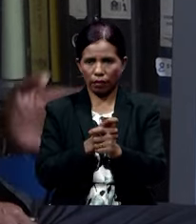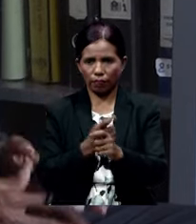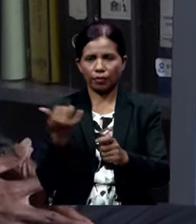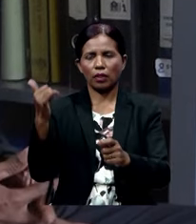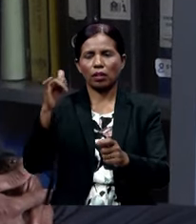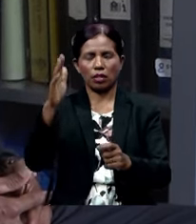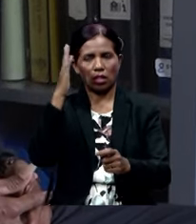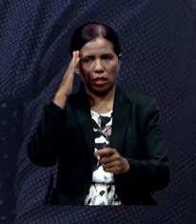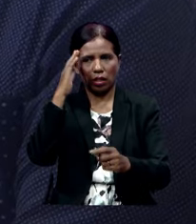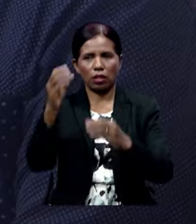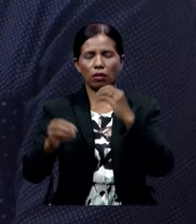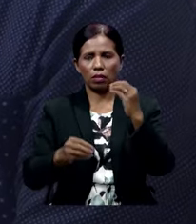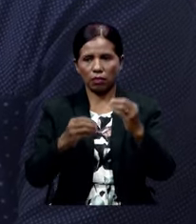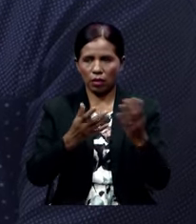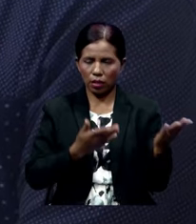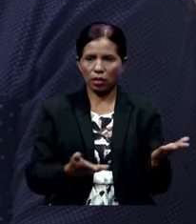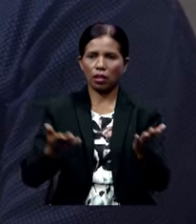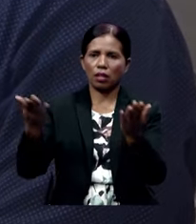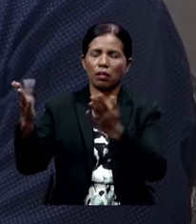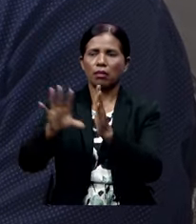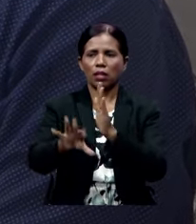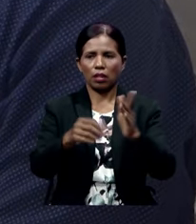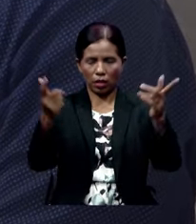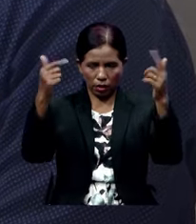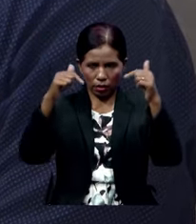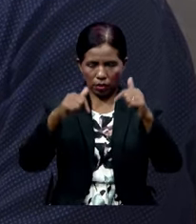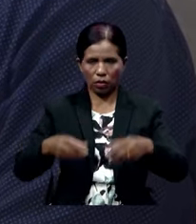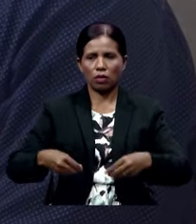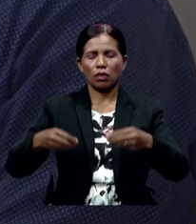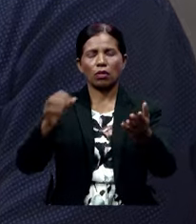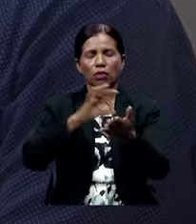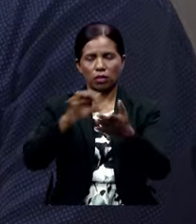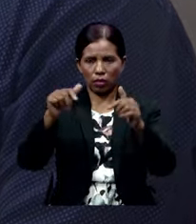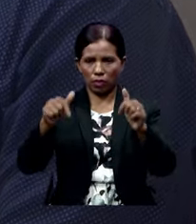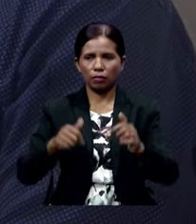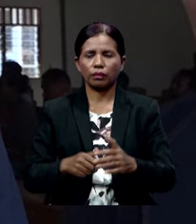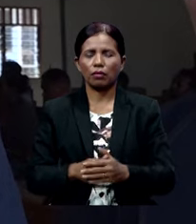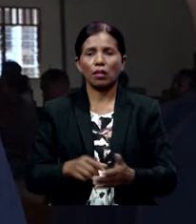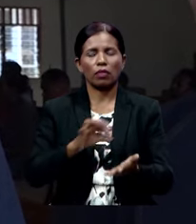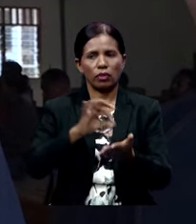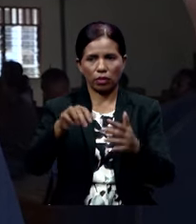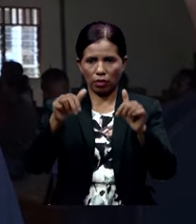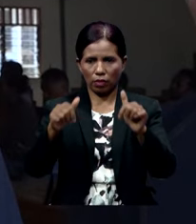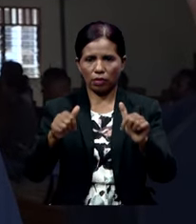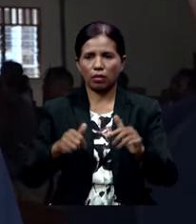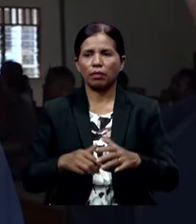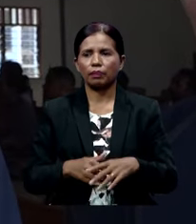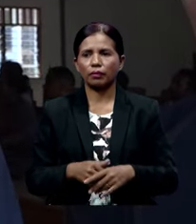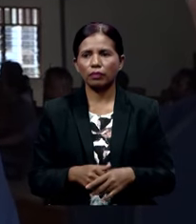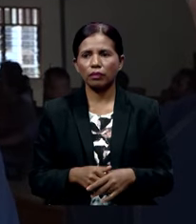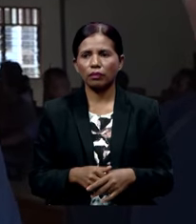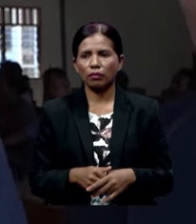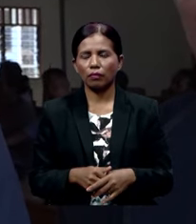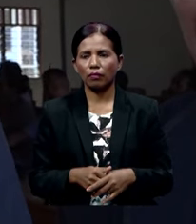nia conhecimento elevado itu ama kam iskolia mai tu fo formação ne formação de ne